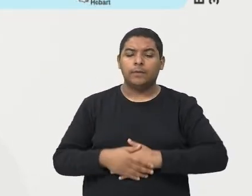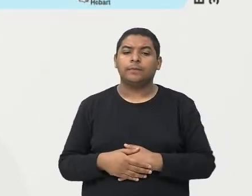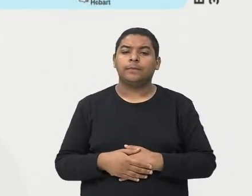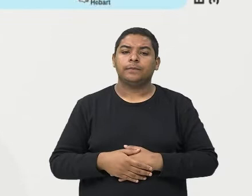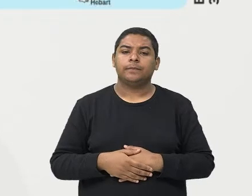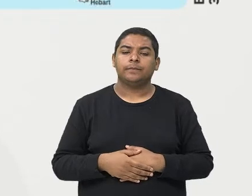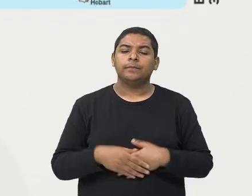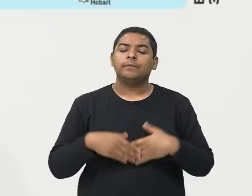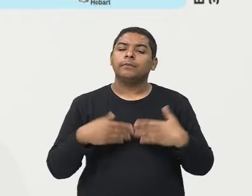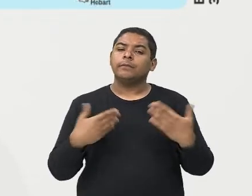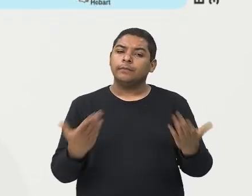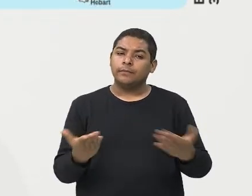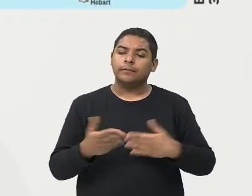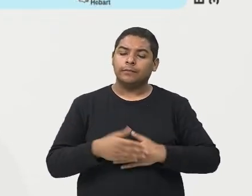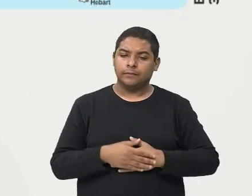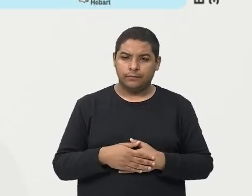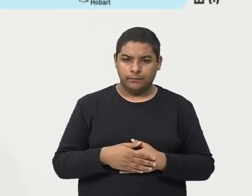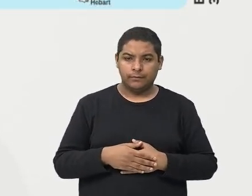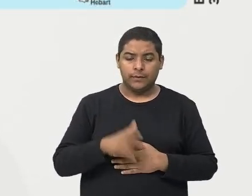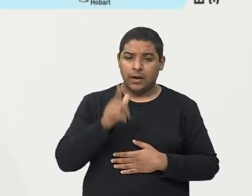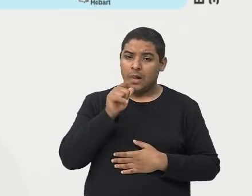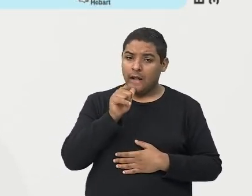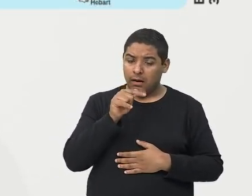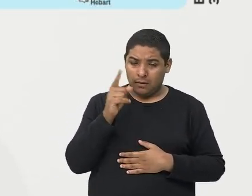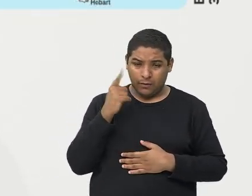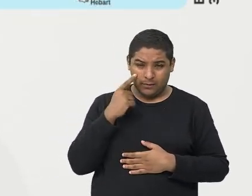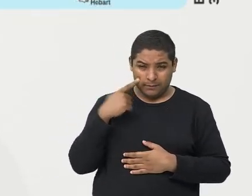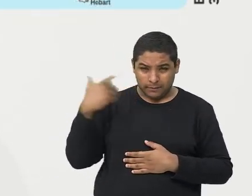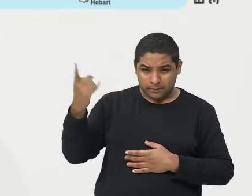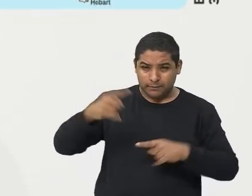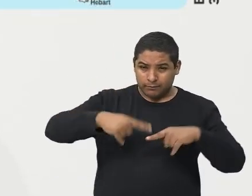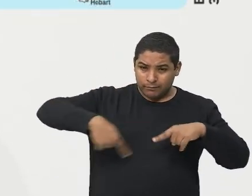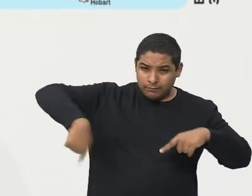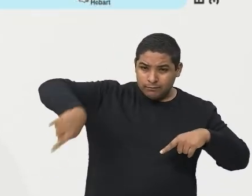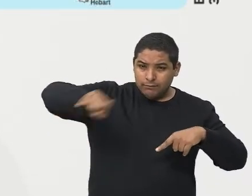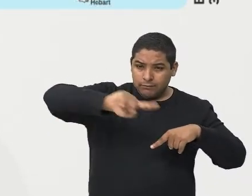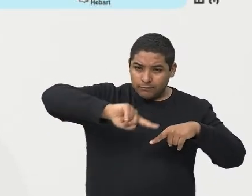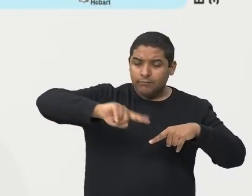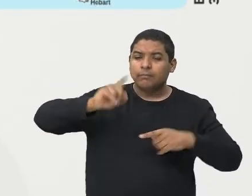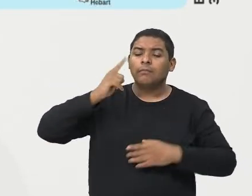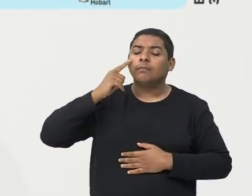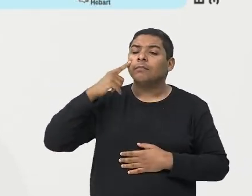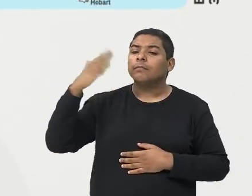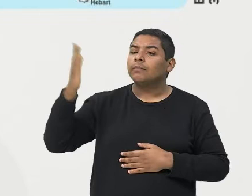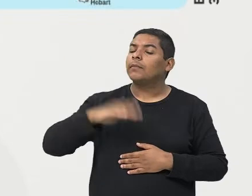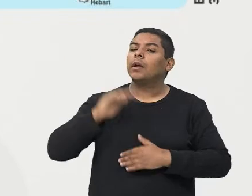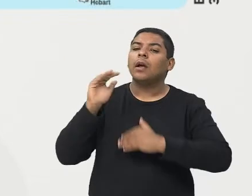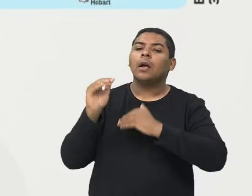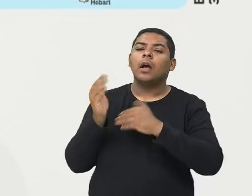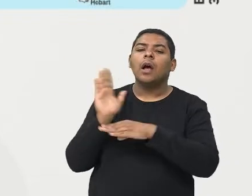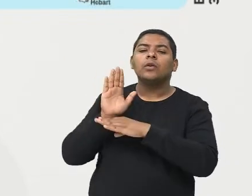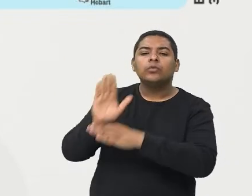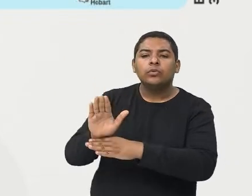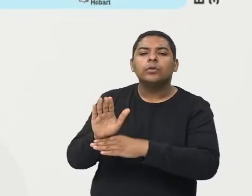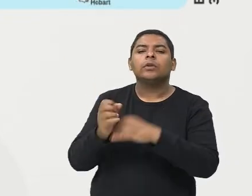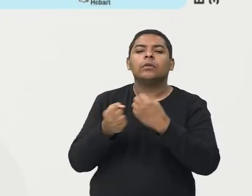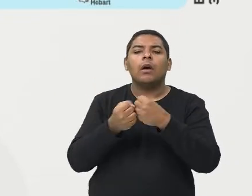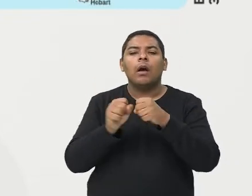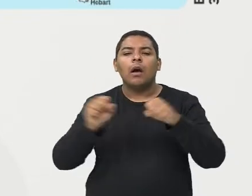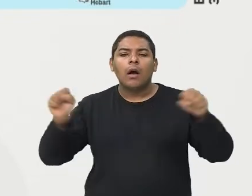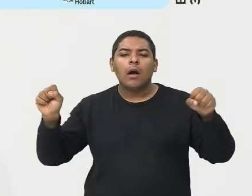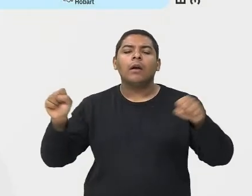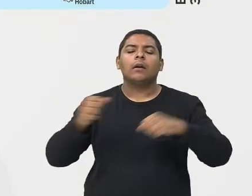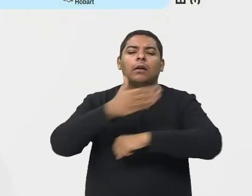esse aquífero, gente, ele acaba, de uma certa forma, ajudando por causa aí dessa extensa área